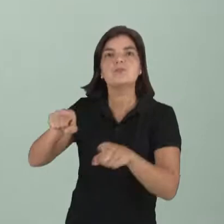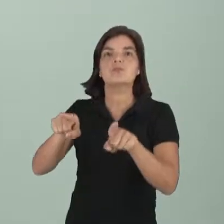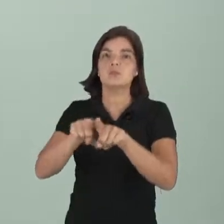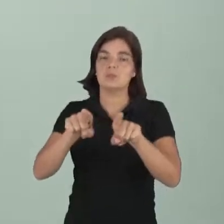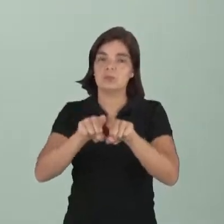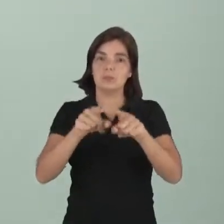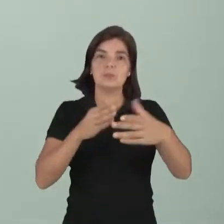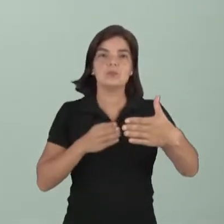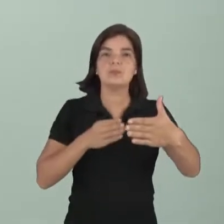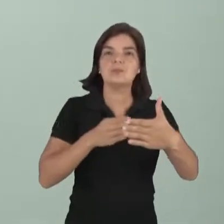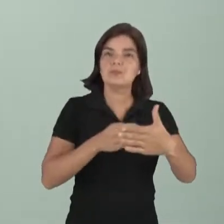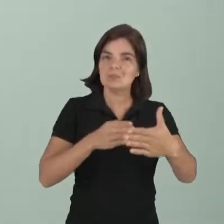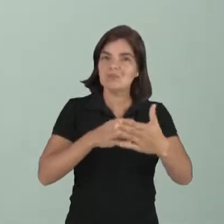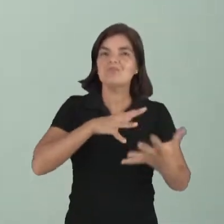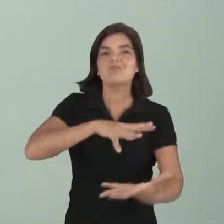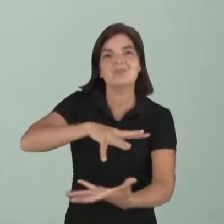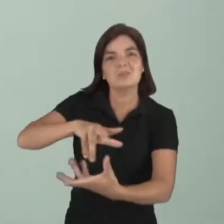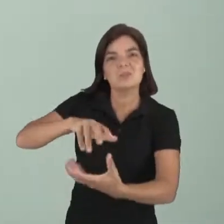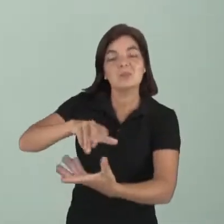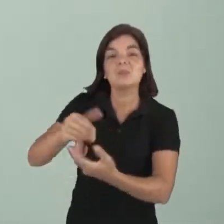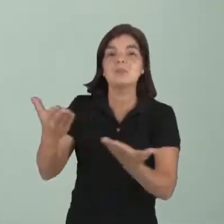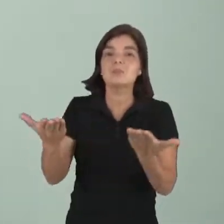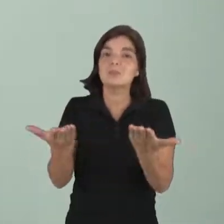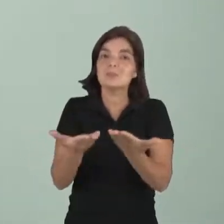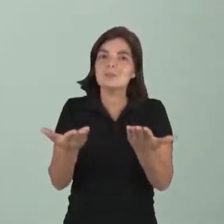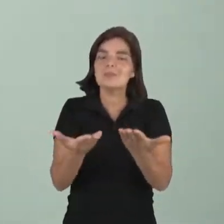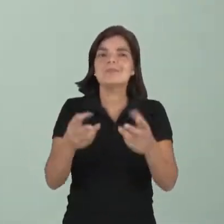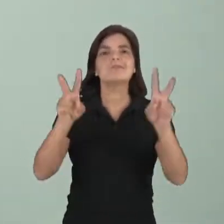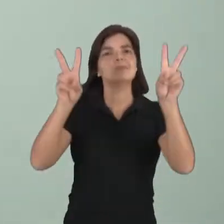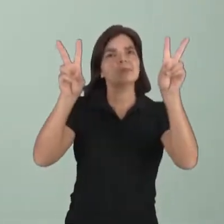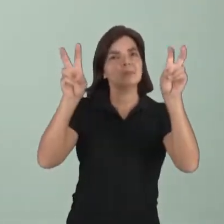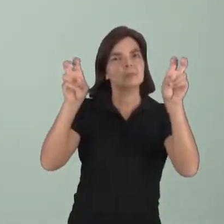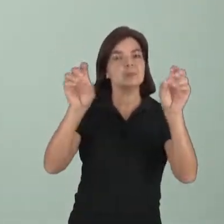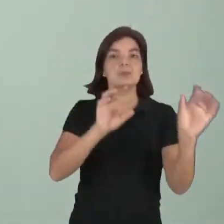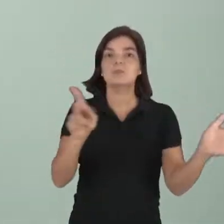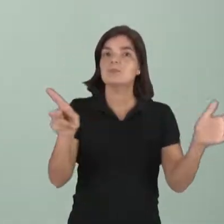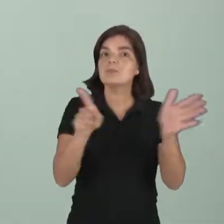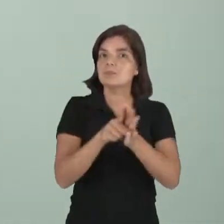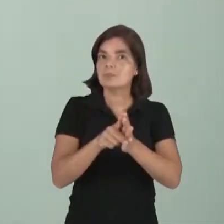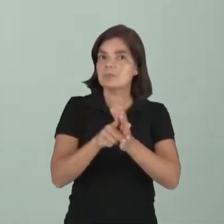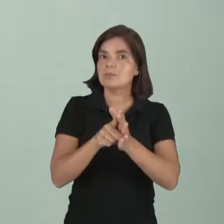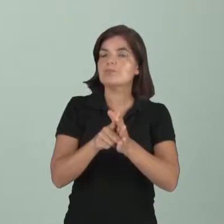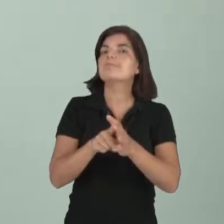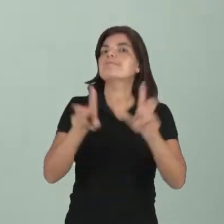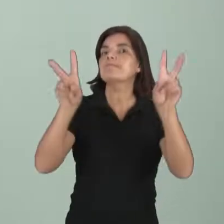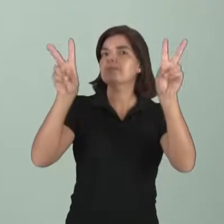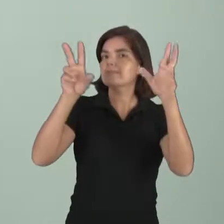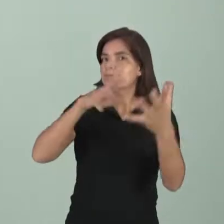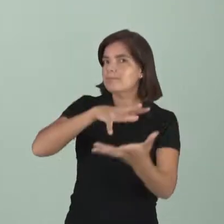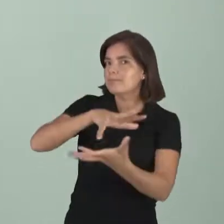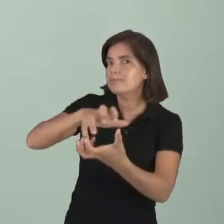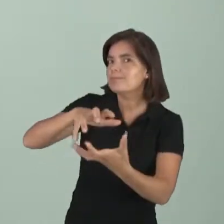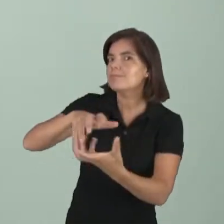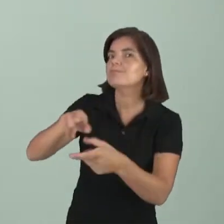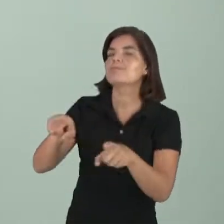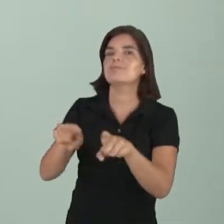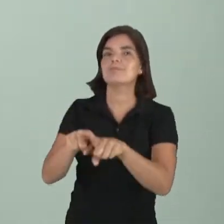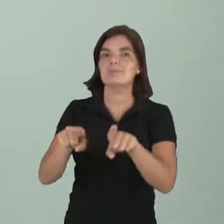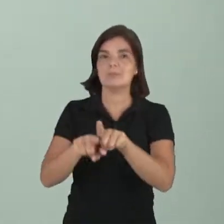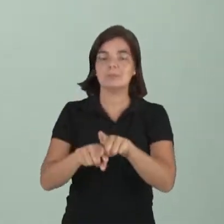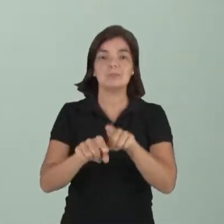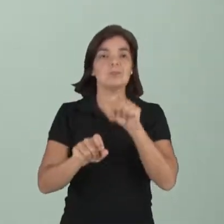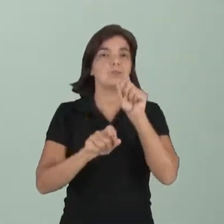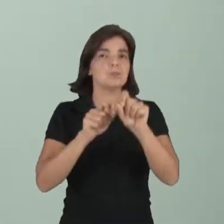os impactos da globalização, mas a gente vai falar hoje de um tema em específico dentro desse tema da globalização